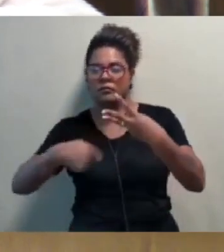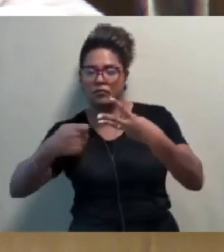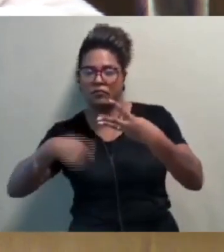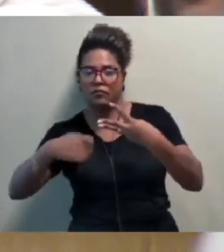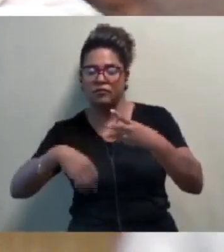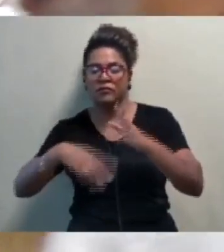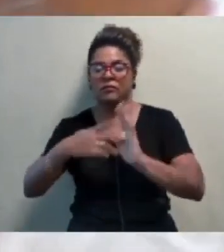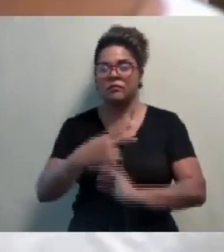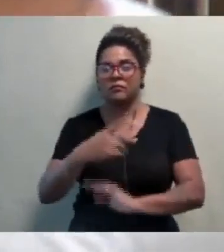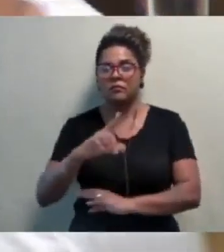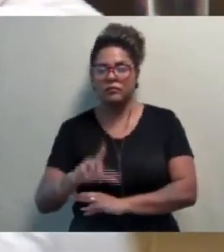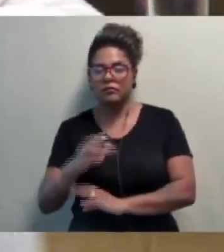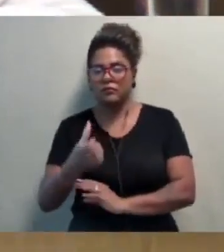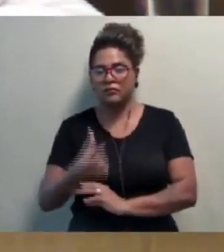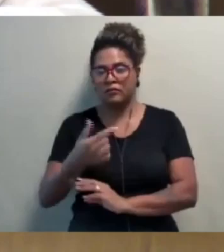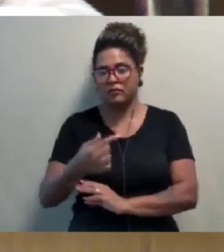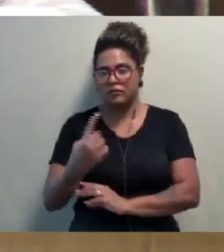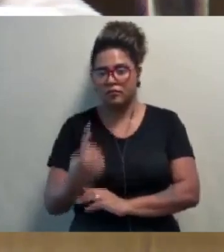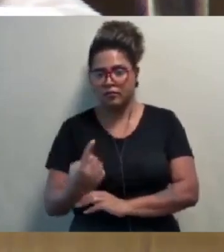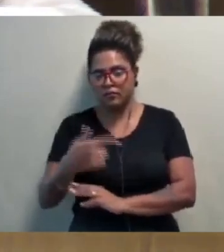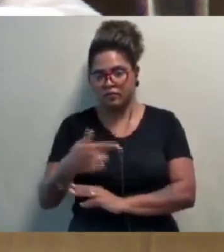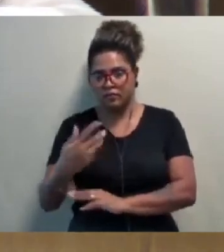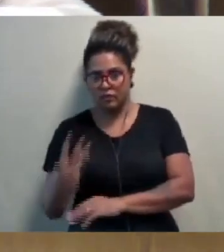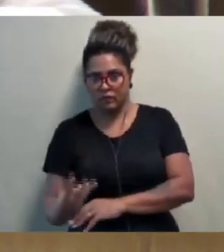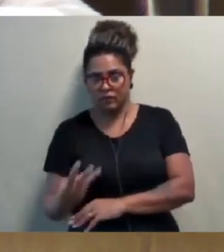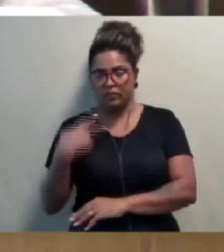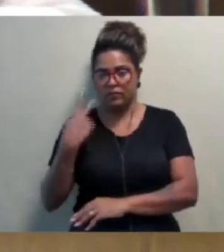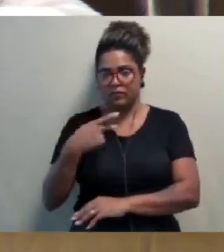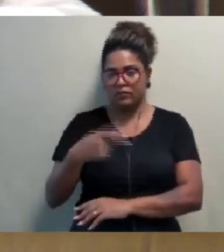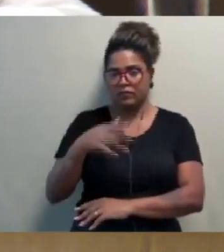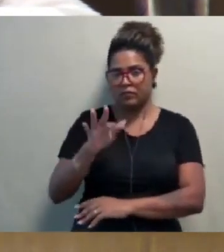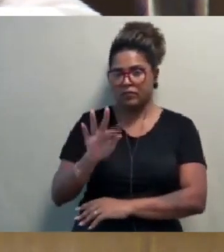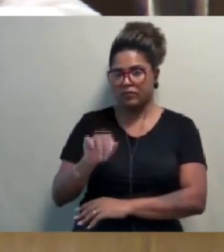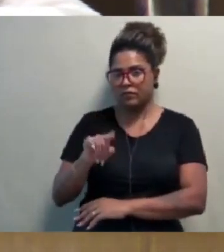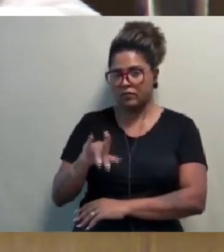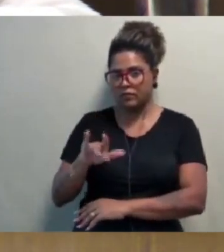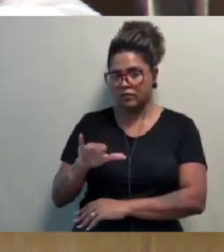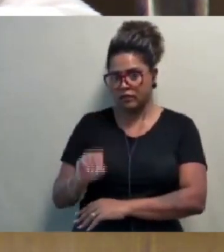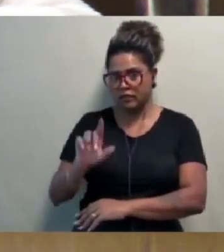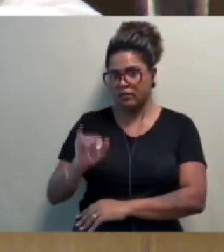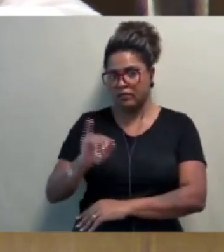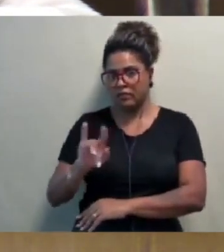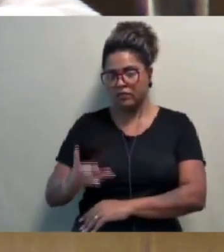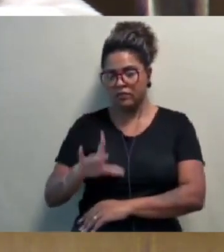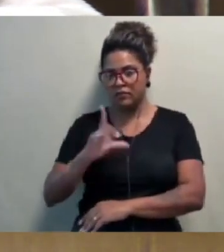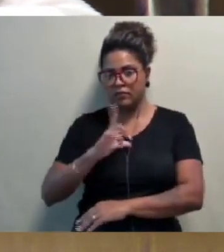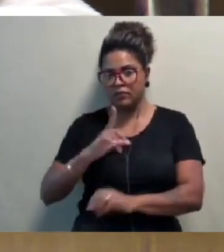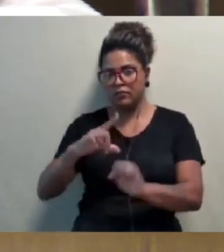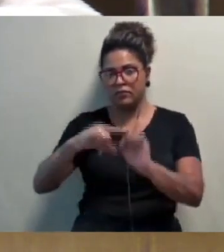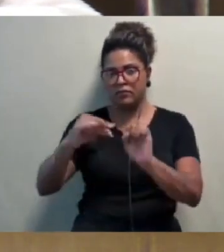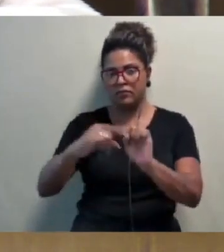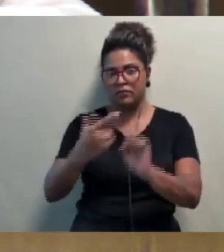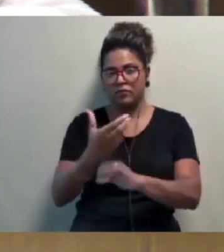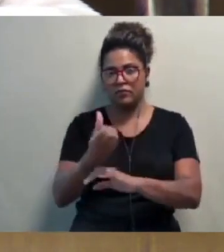de 2023, vereador Fernando Luiz, primeiro turno, acrescenta o artigo 60-A à